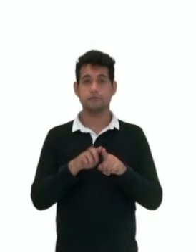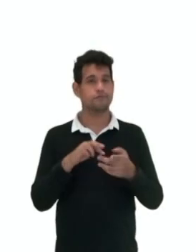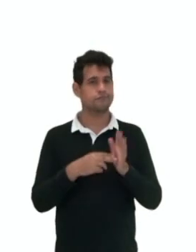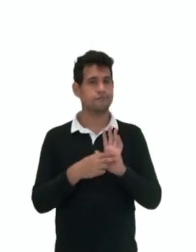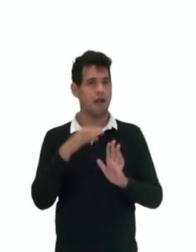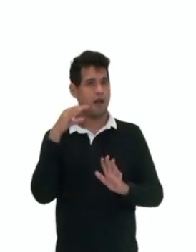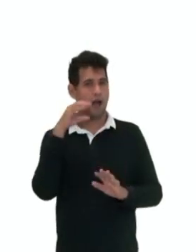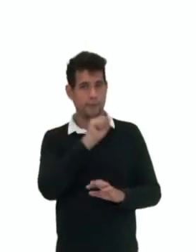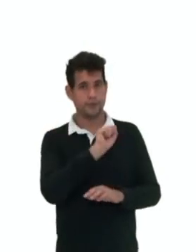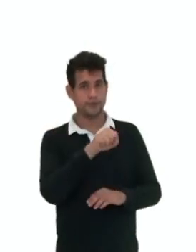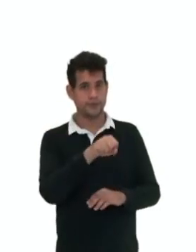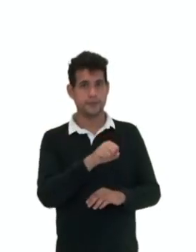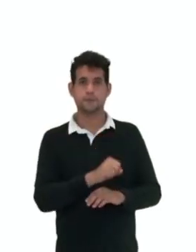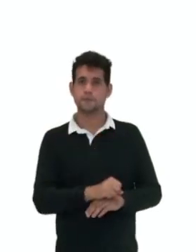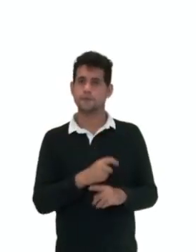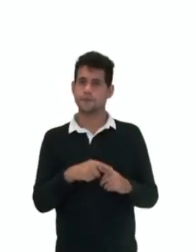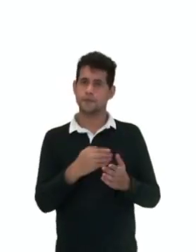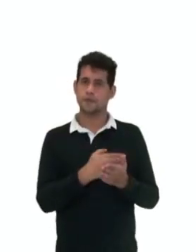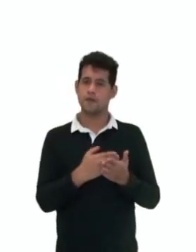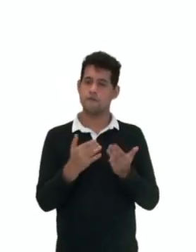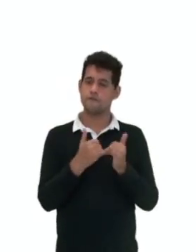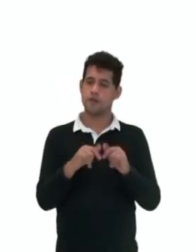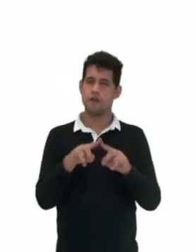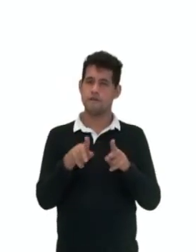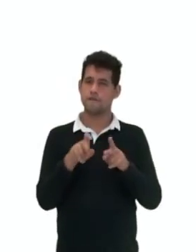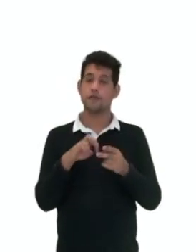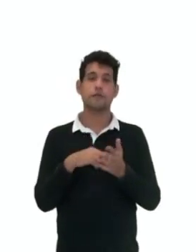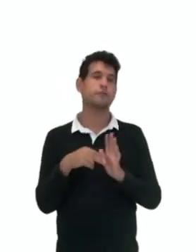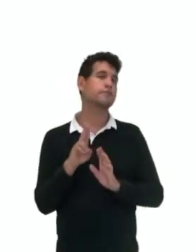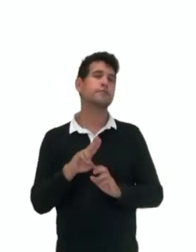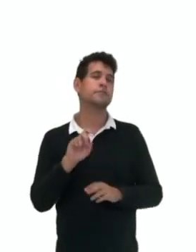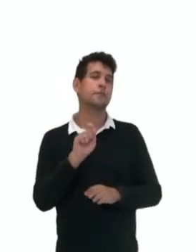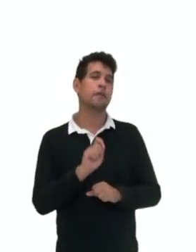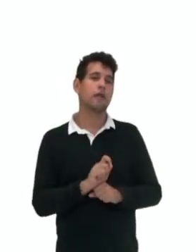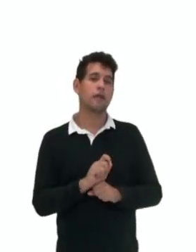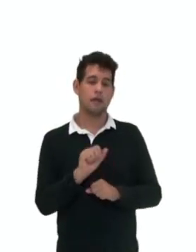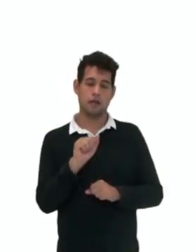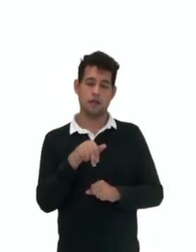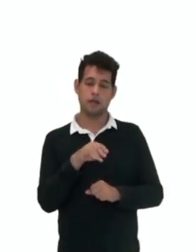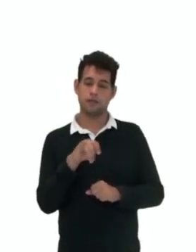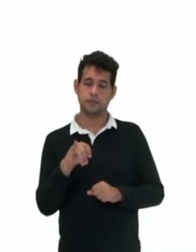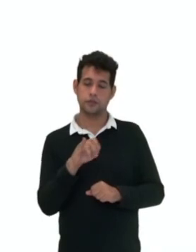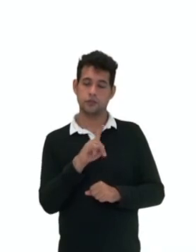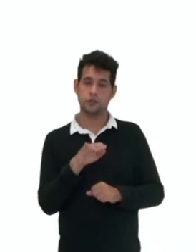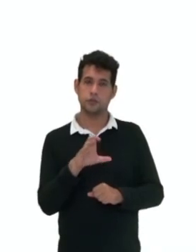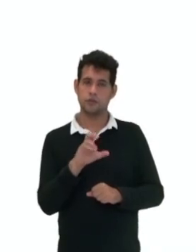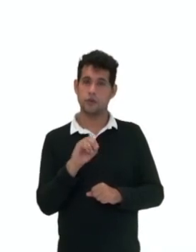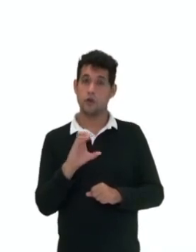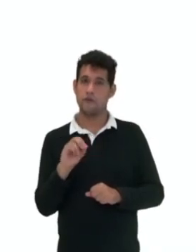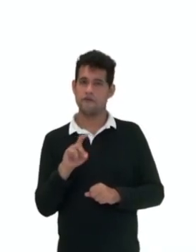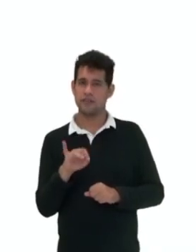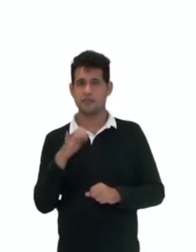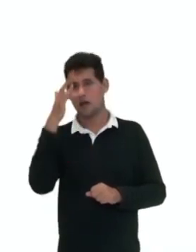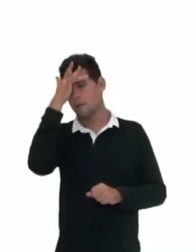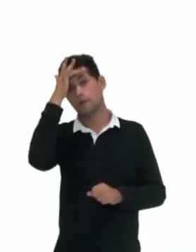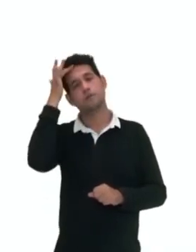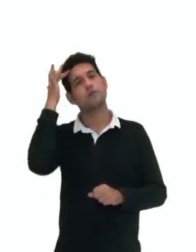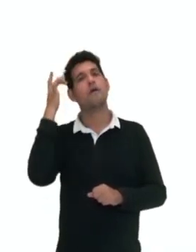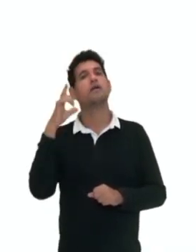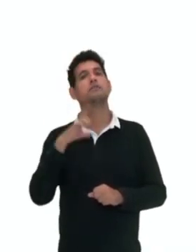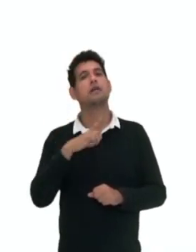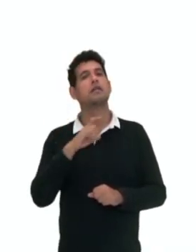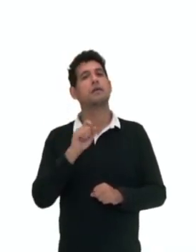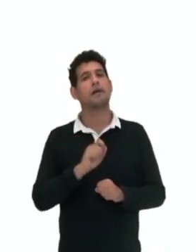resposta rápida. No começo da notícia a gente viu que eles estavam usando os anticorpos de Covid. Então, pessoas que já têm o